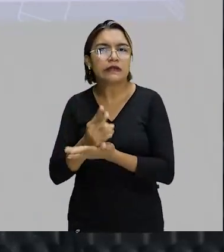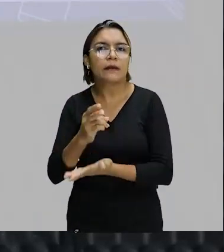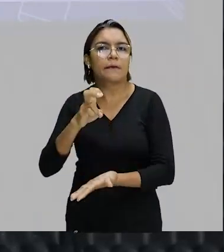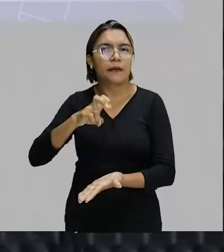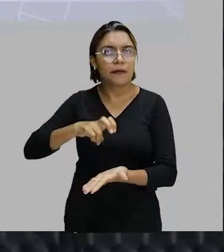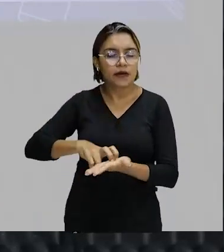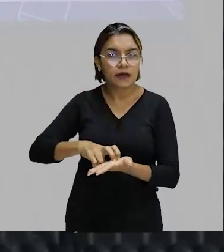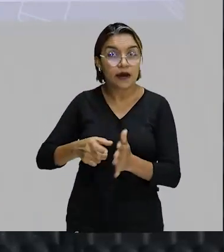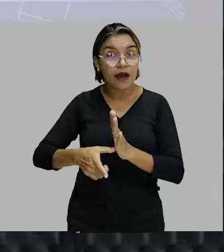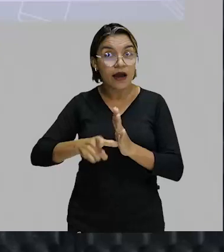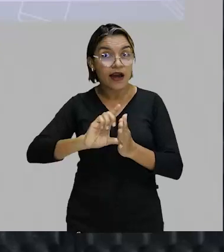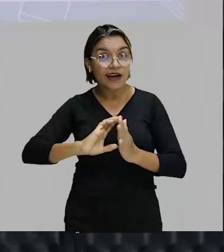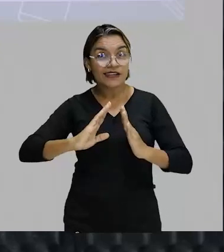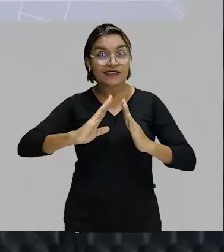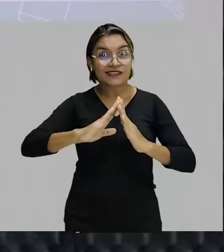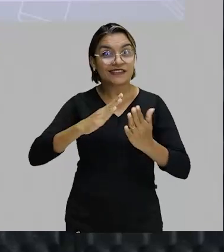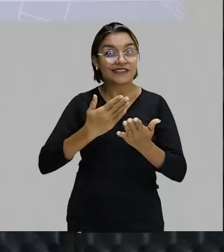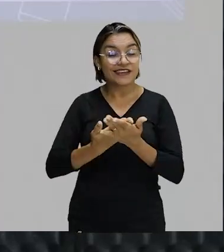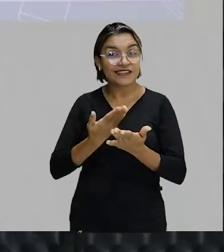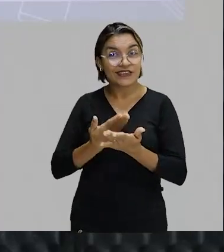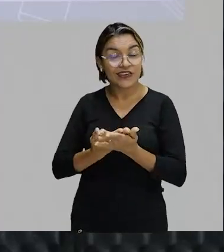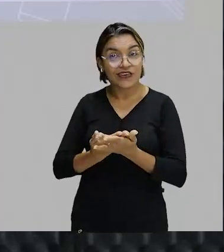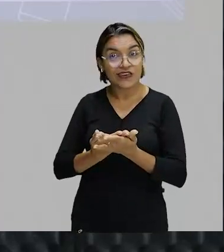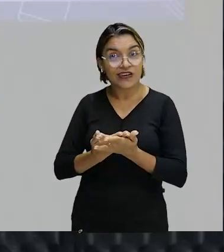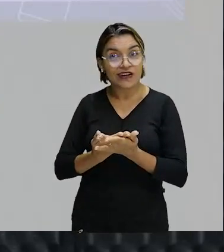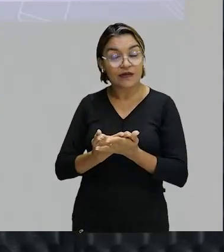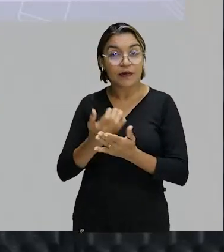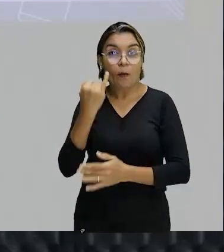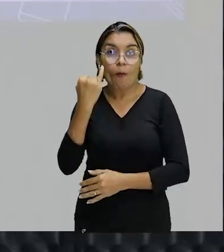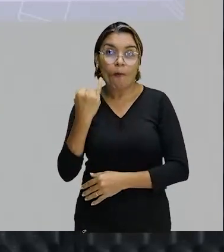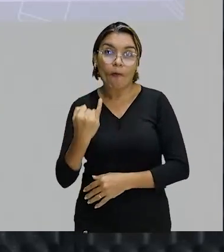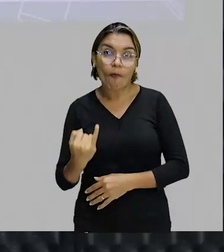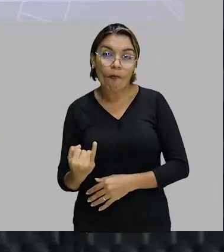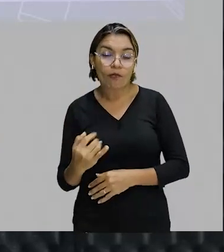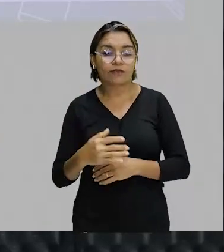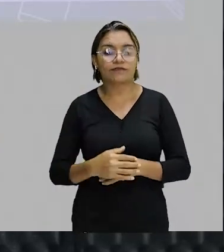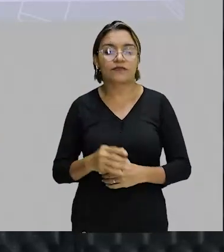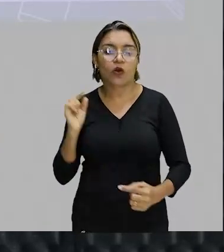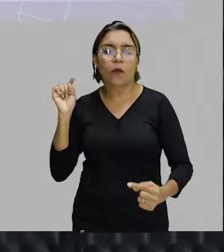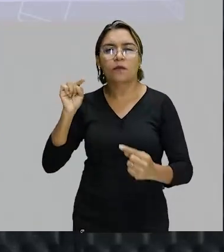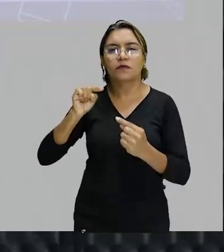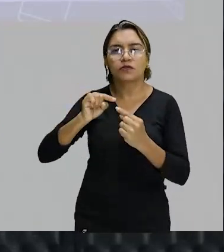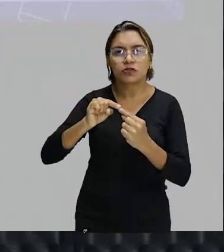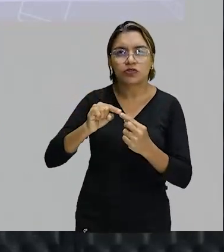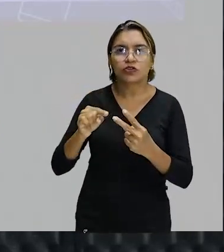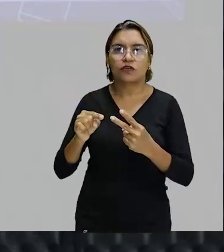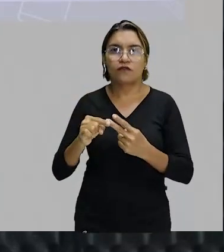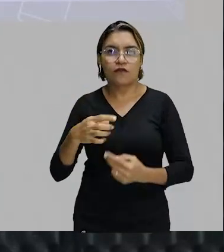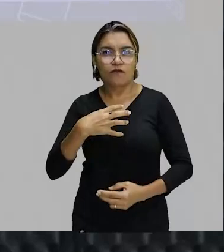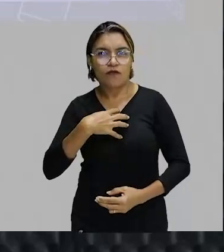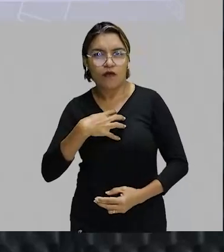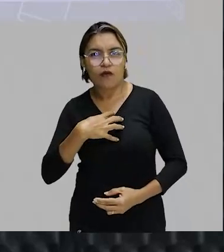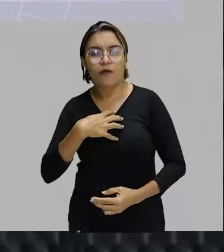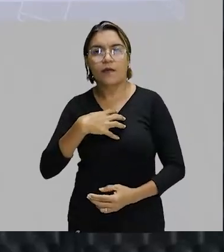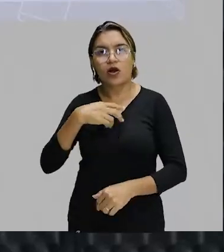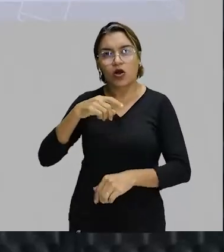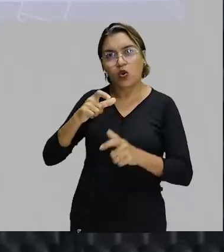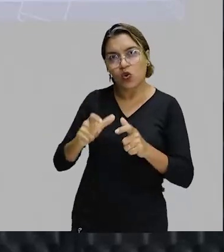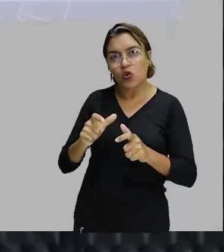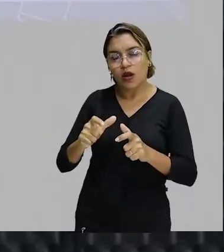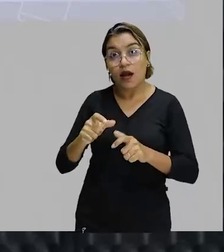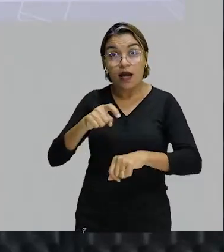antes da escola, para perder peso. Então, esse é o propósito, esse é o modo, esse é o lugar, esse é o tempo